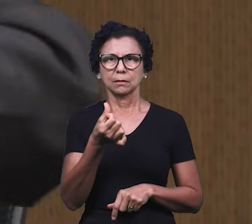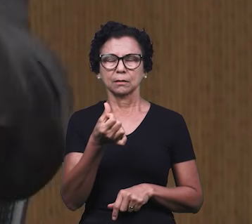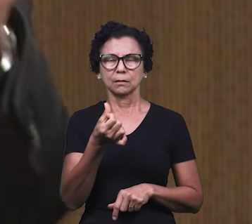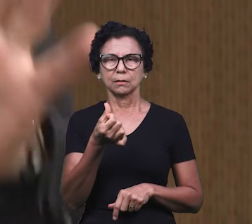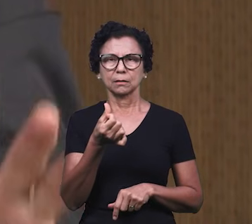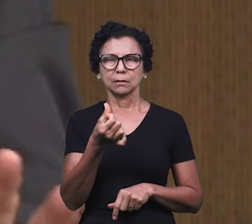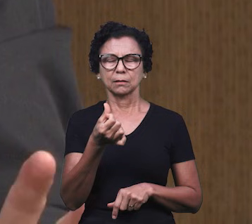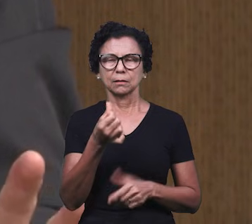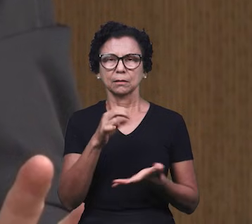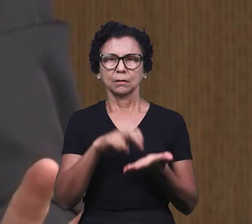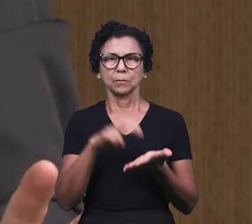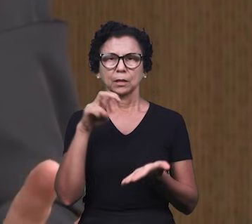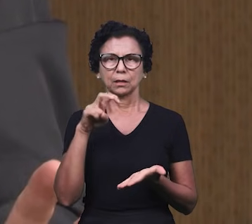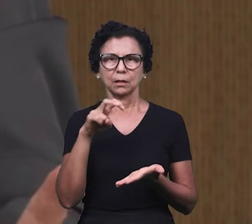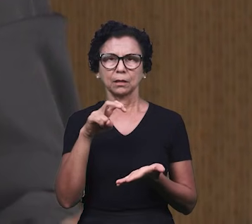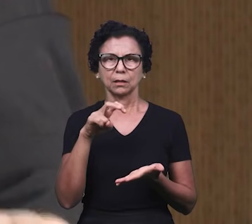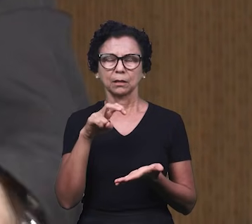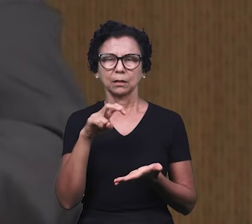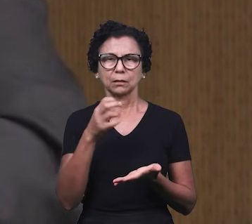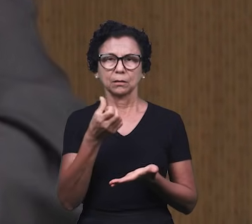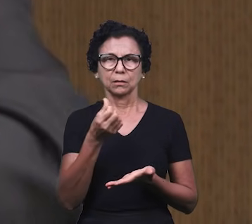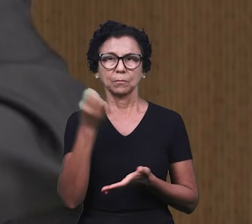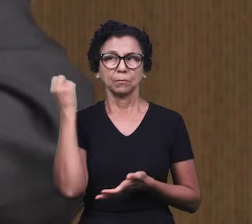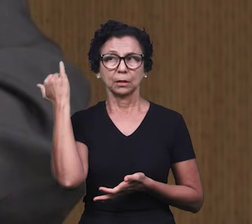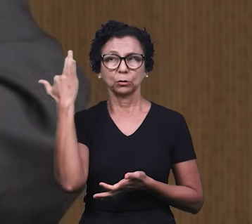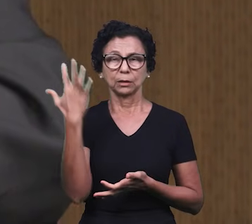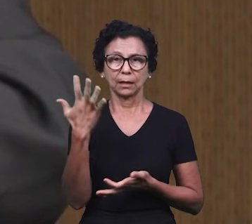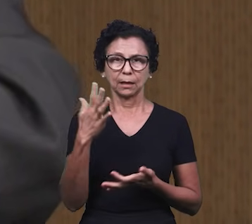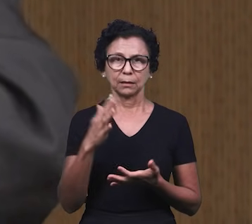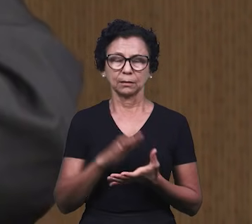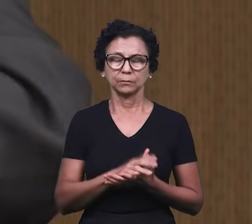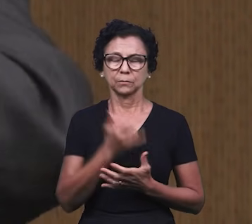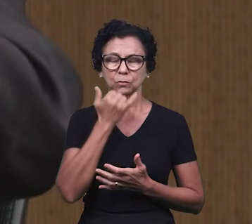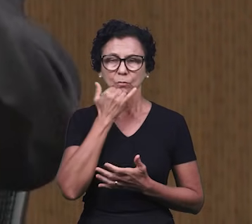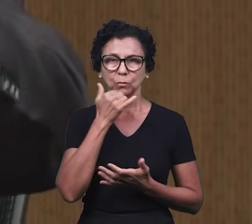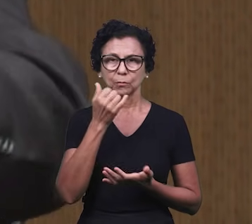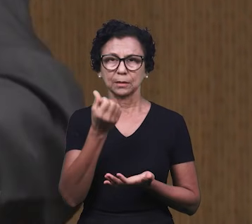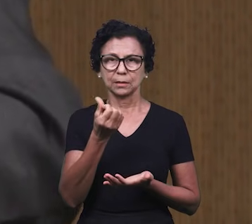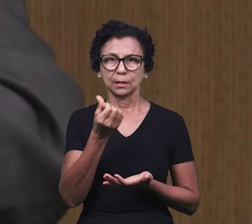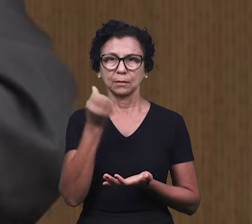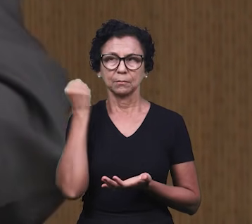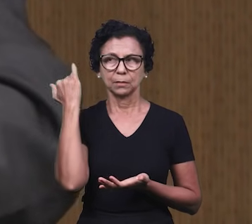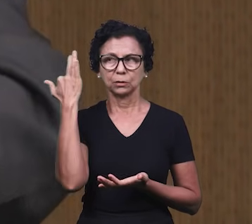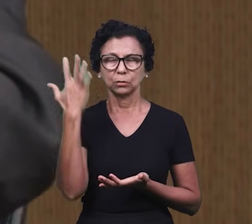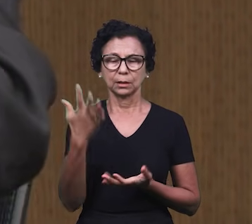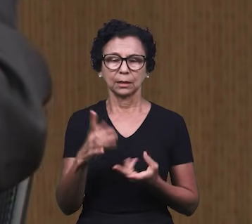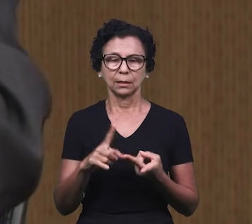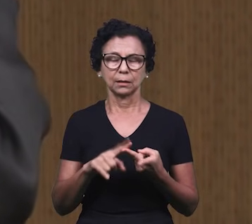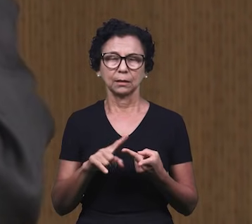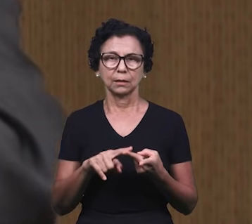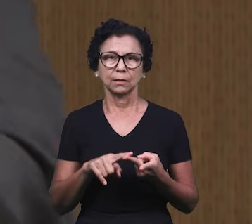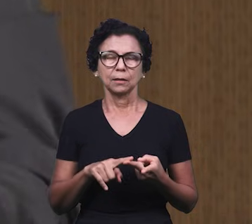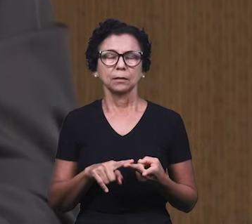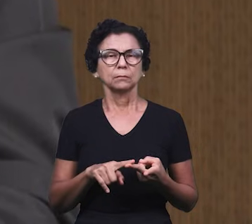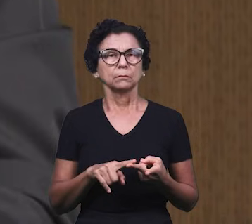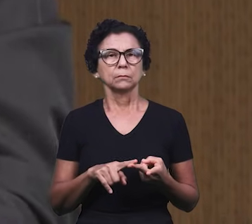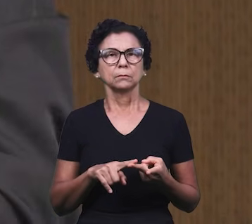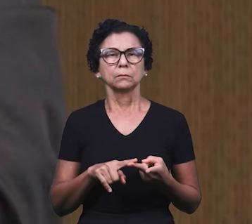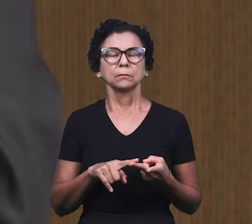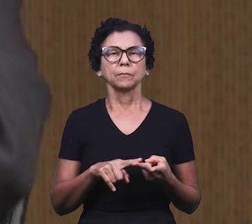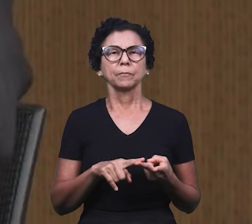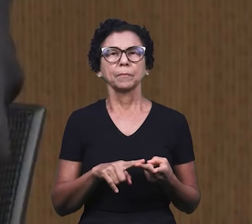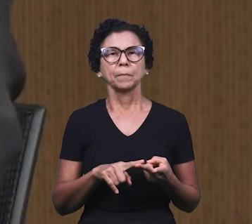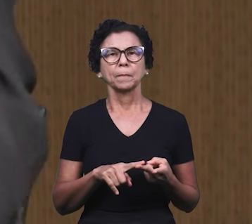Então, uma madrugada ao vivo. E logo em seguida, menos domingo, né? Mas segunda a sábado, 6 horas da manhã,